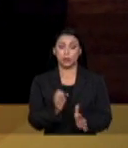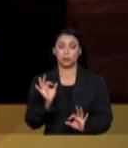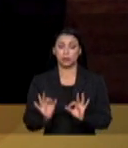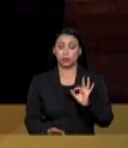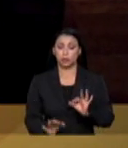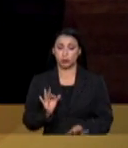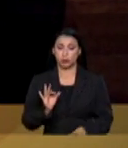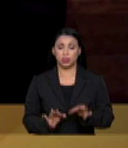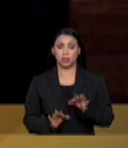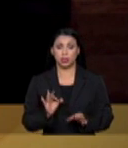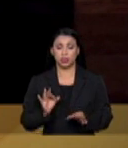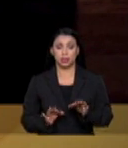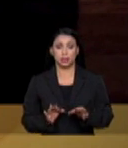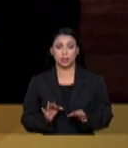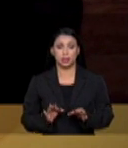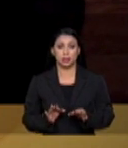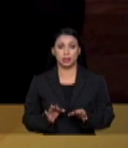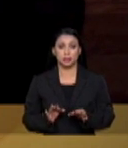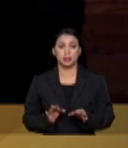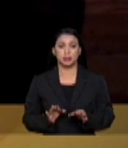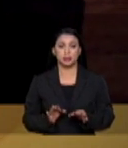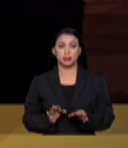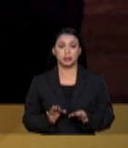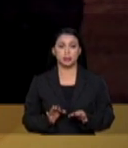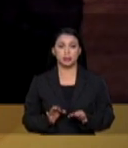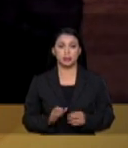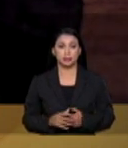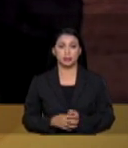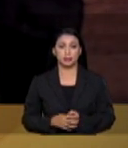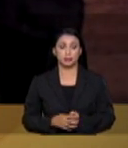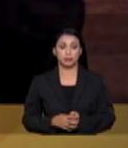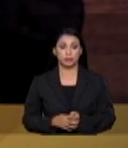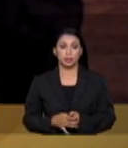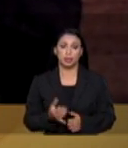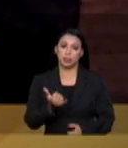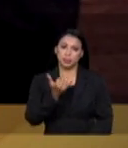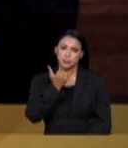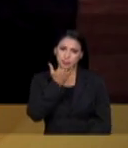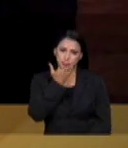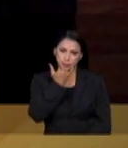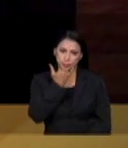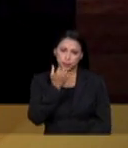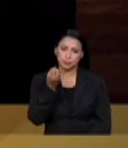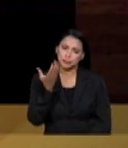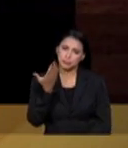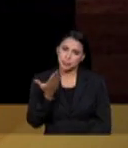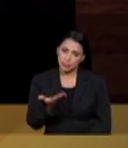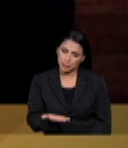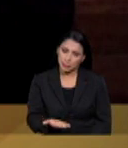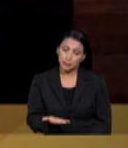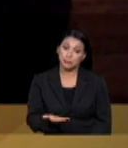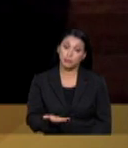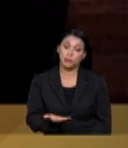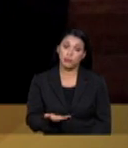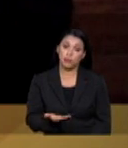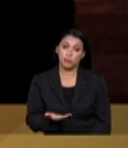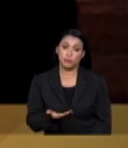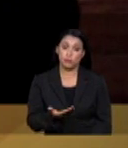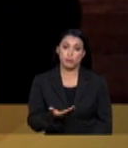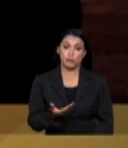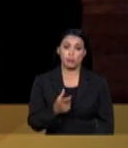judicializada referida exigência com a devida vênia não pode subsistir